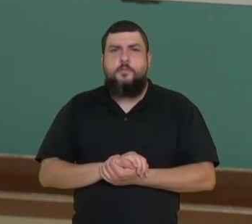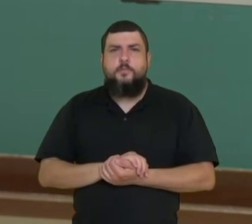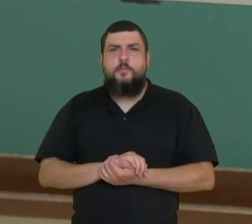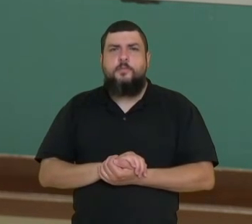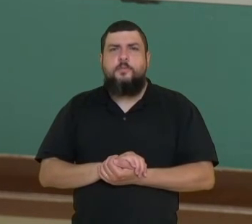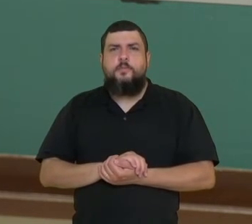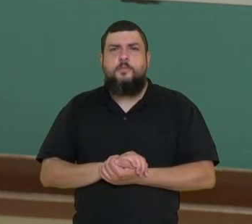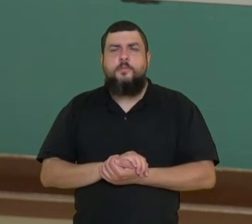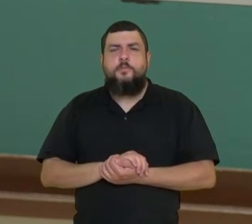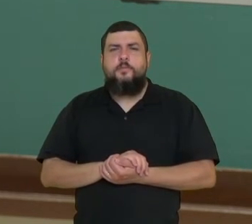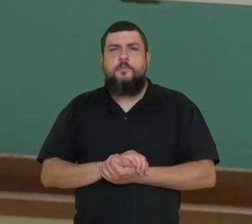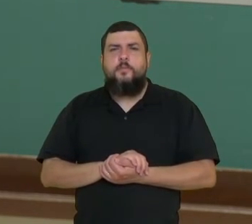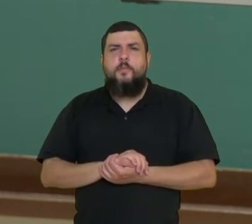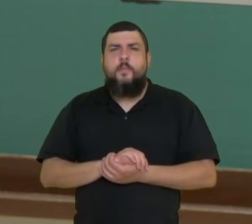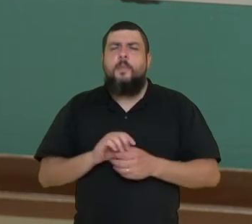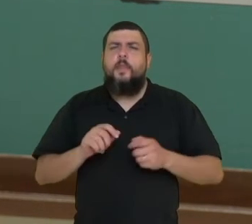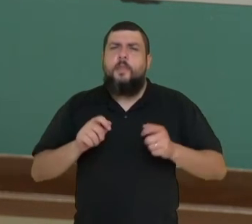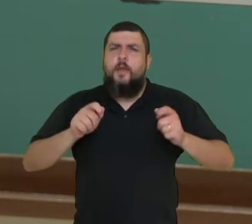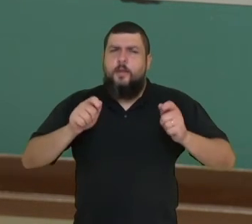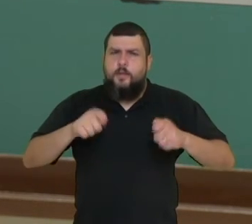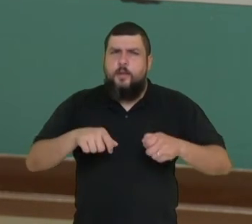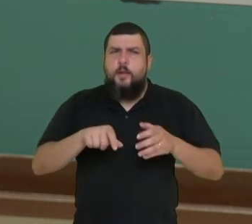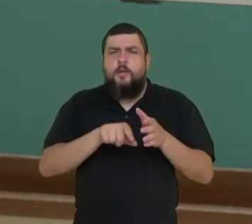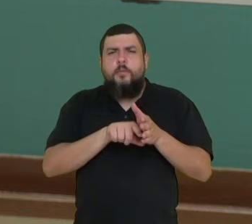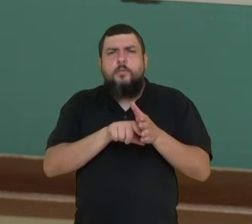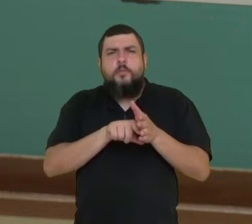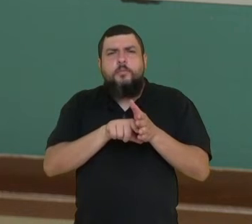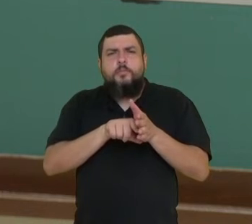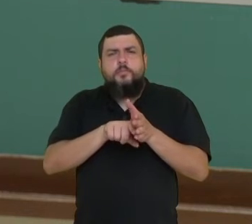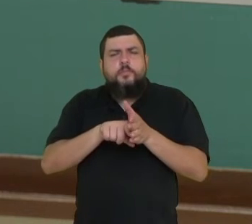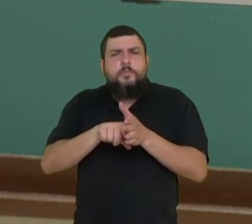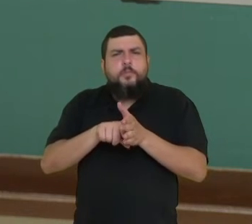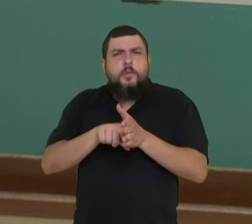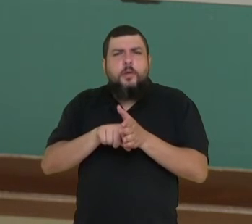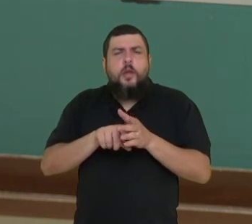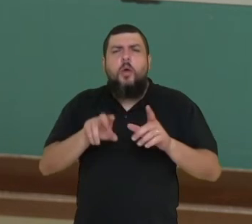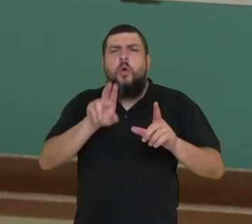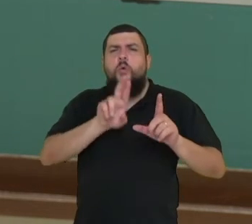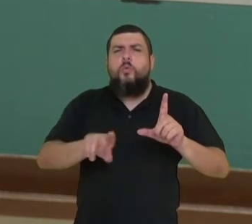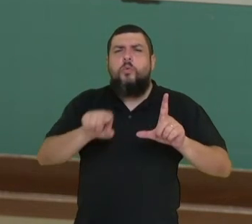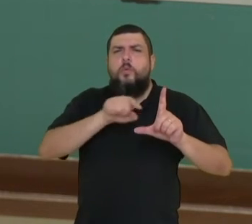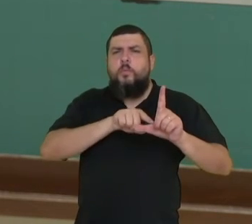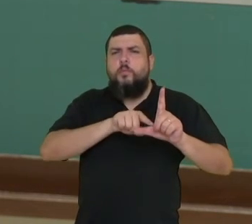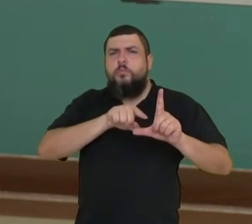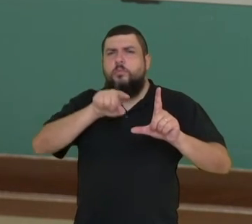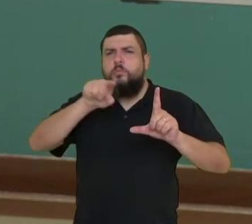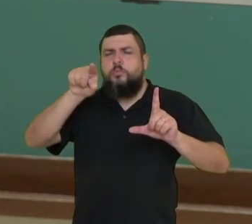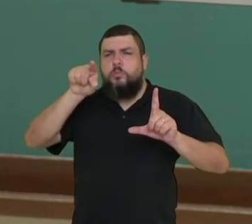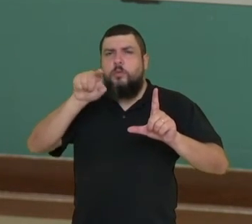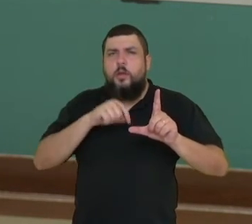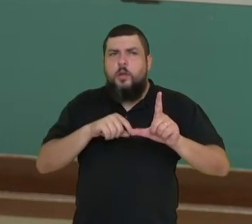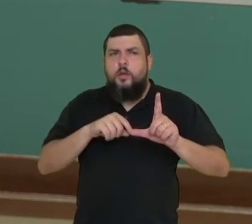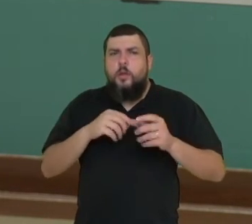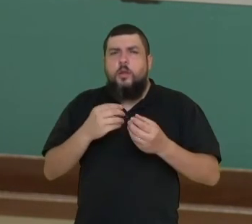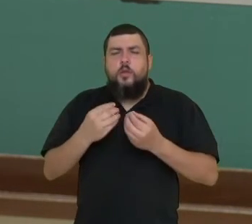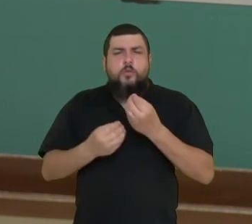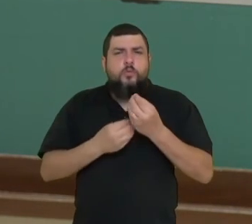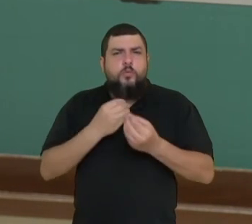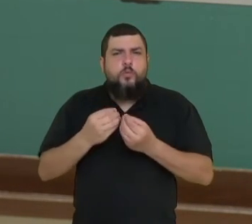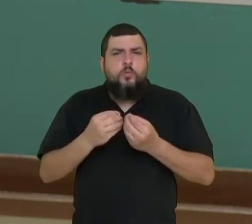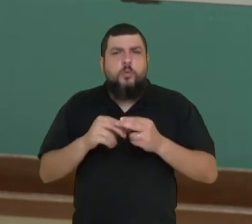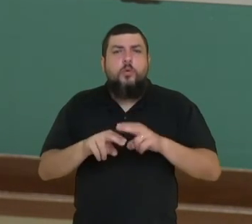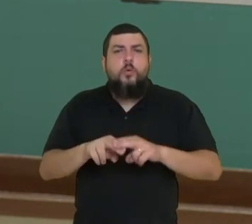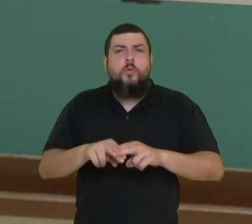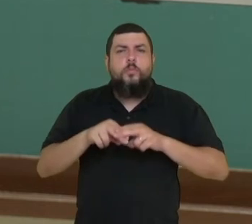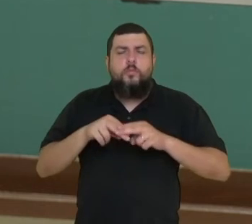É possível fazer um esquema gráfico da força elástica do aparelho utilizado pelo paciente no slide, né, anterior em função da